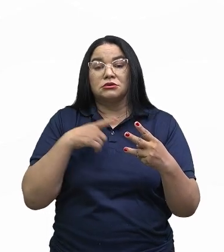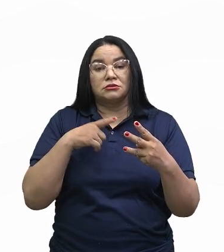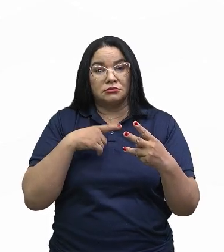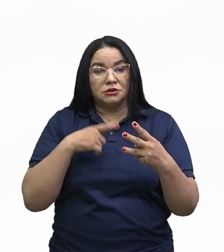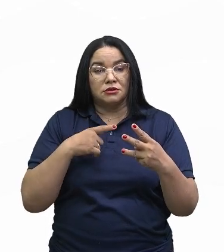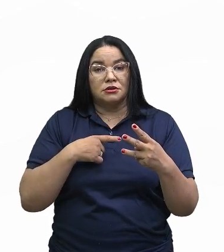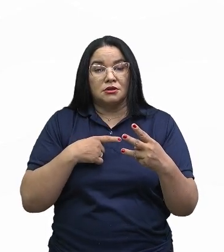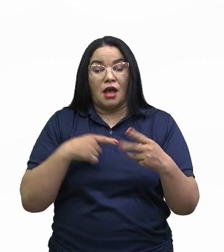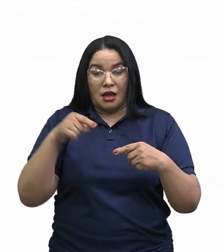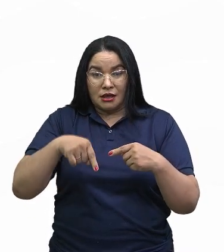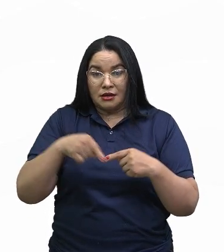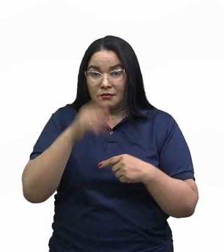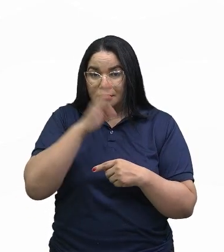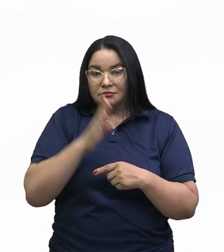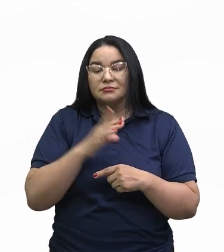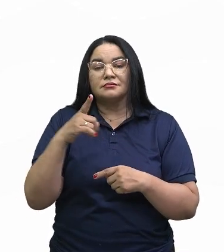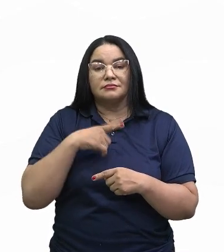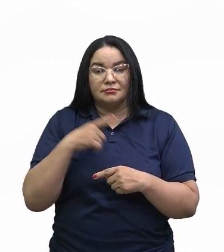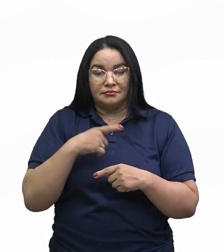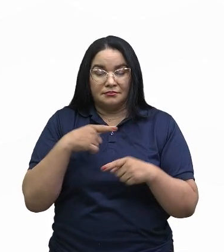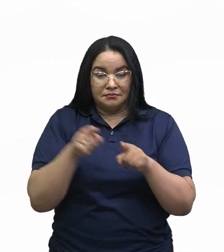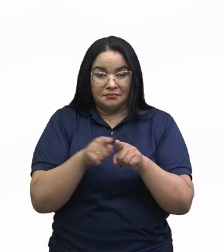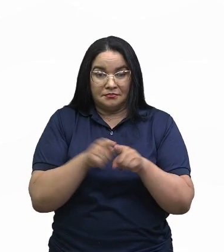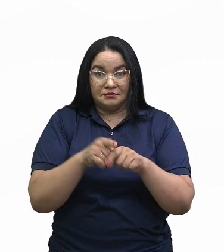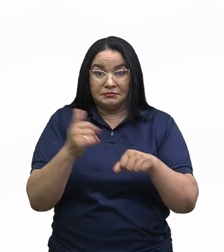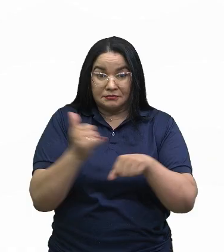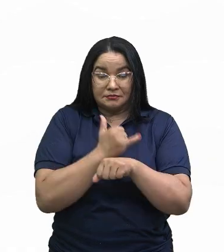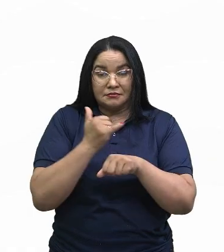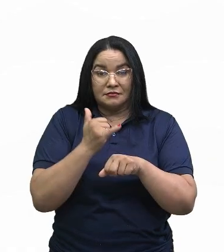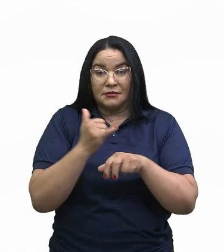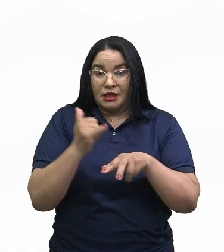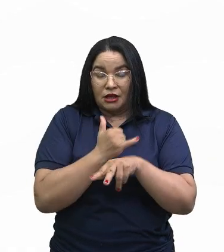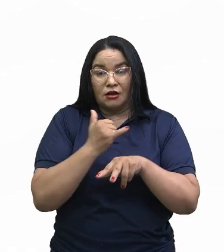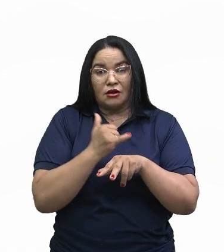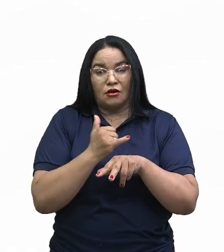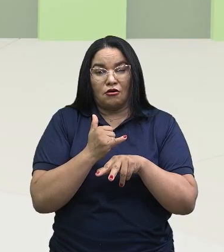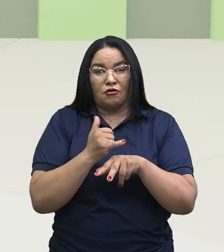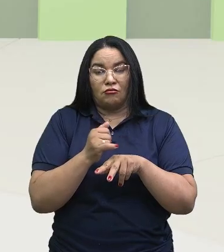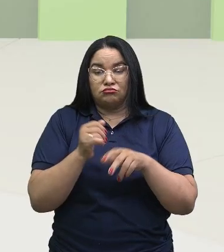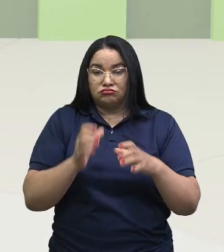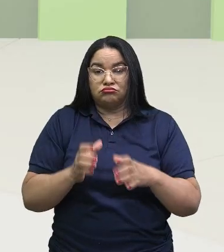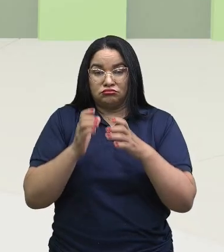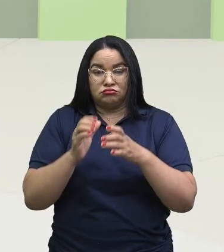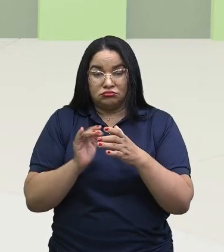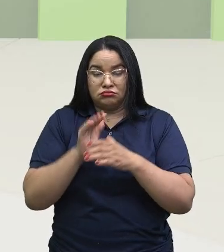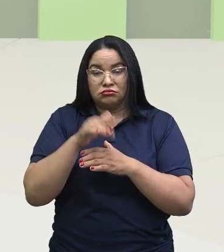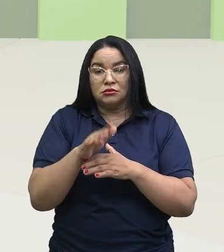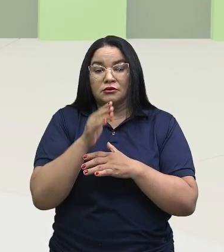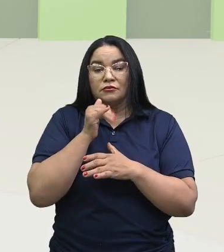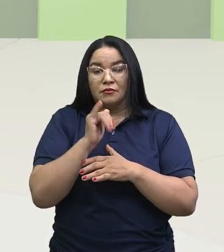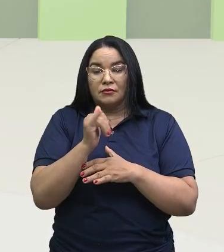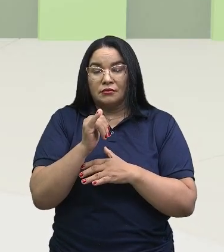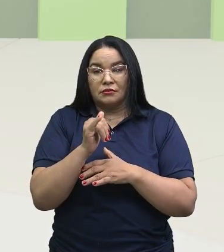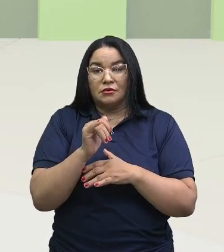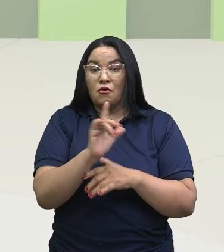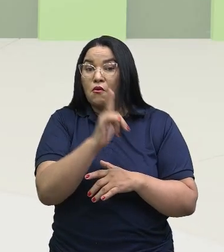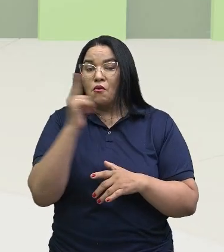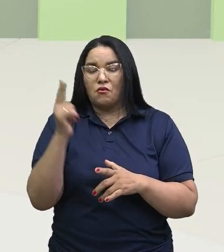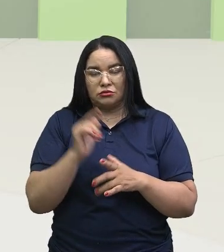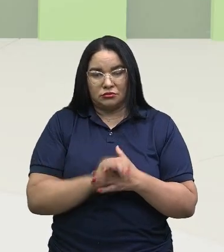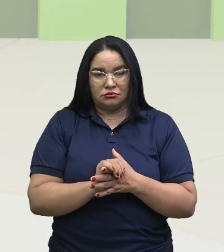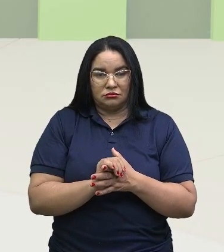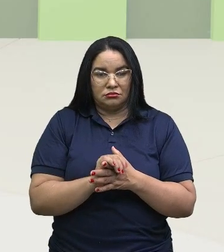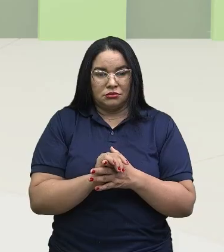também tivemos acidentes nucleares, mas não de usinas nucleares. Vamos dar uma olhada. Aqui o acidente